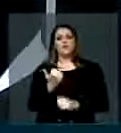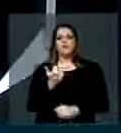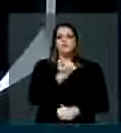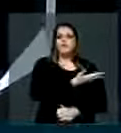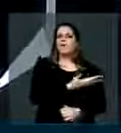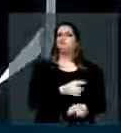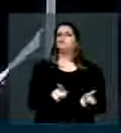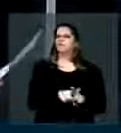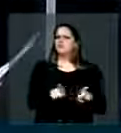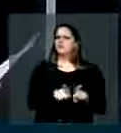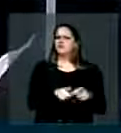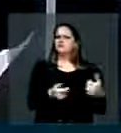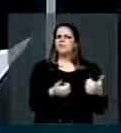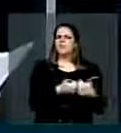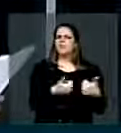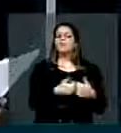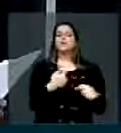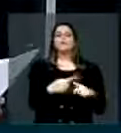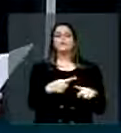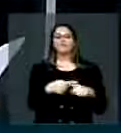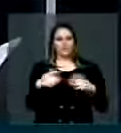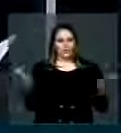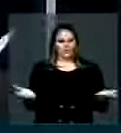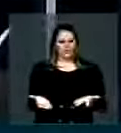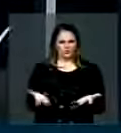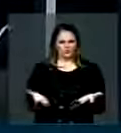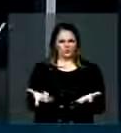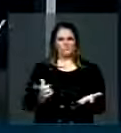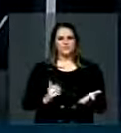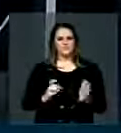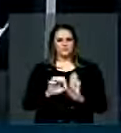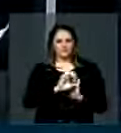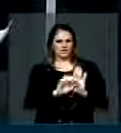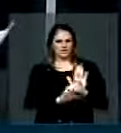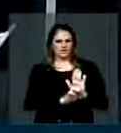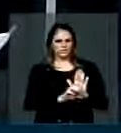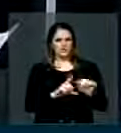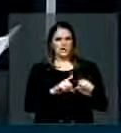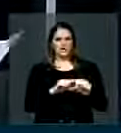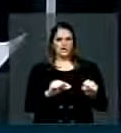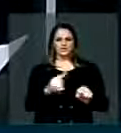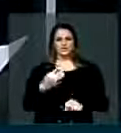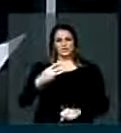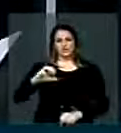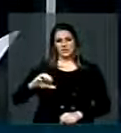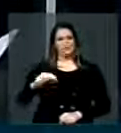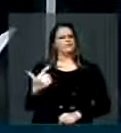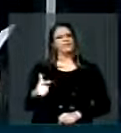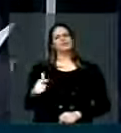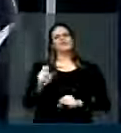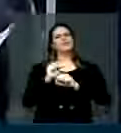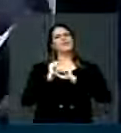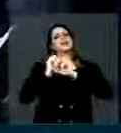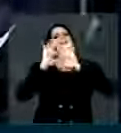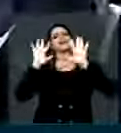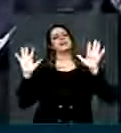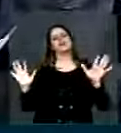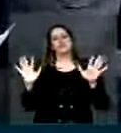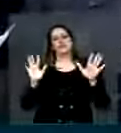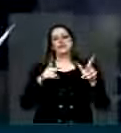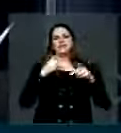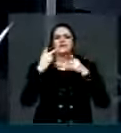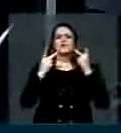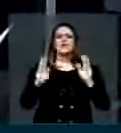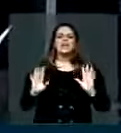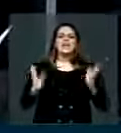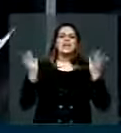arenas esportivas. Porque a atual redação do Estatuto do Torcedor, no seu artigo 39, não é clara, no que se refere a um